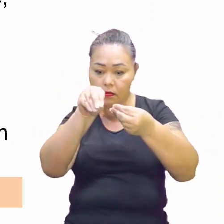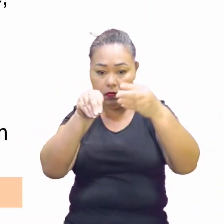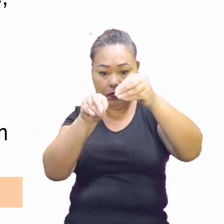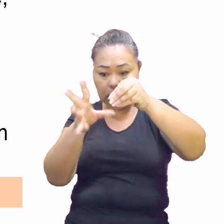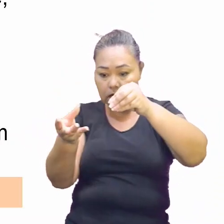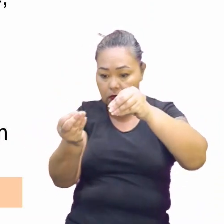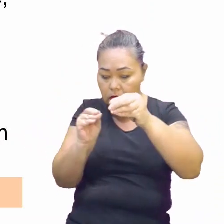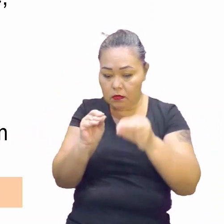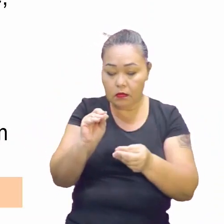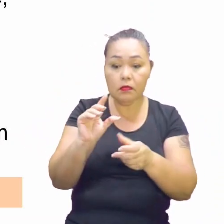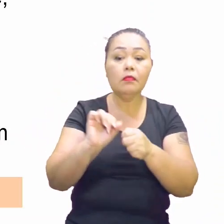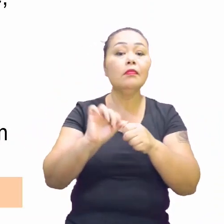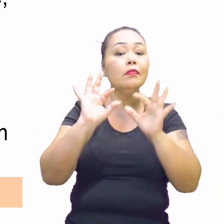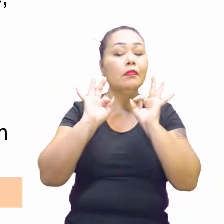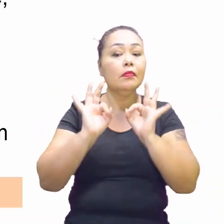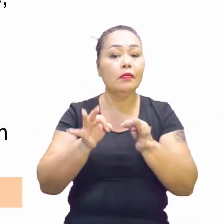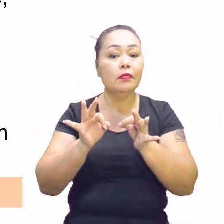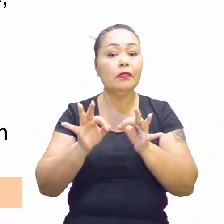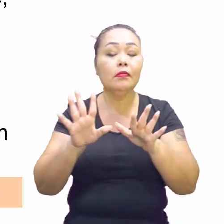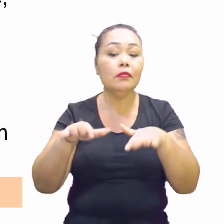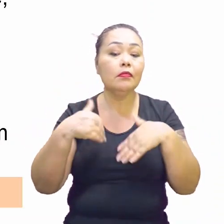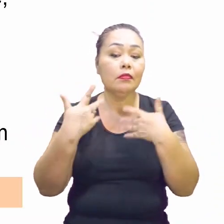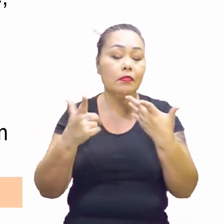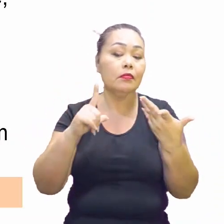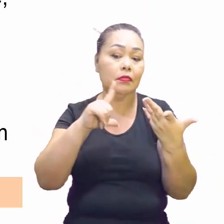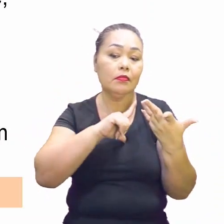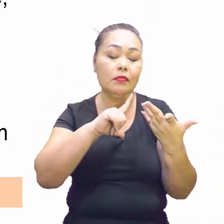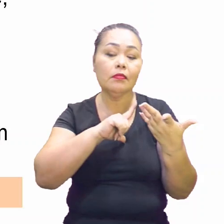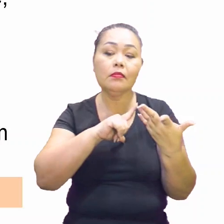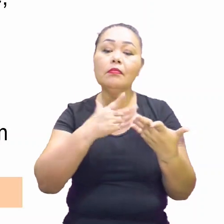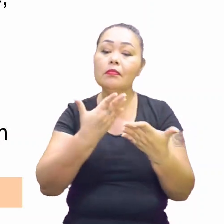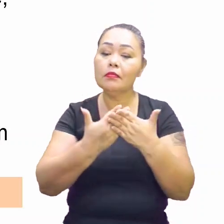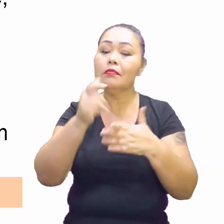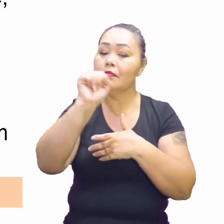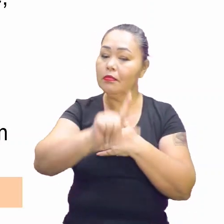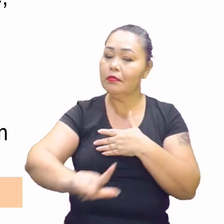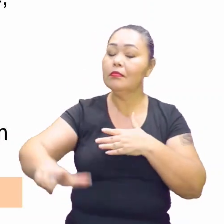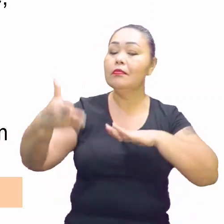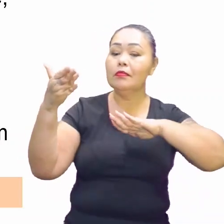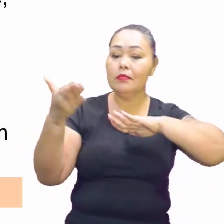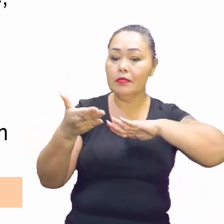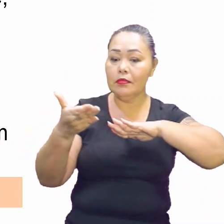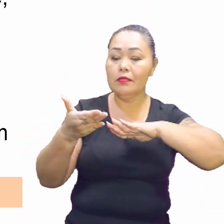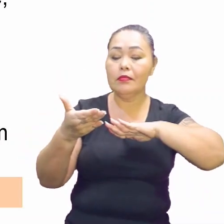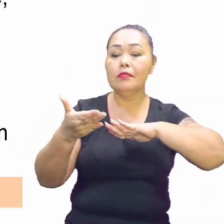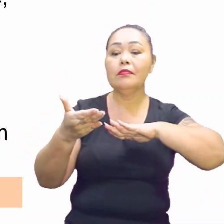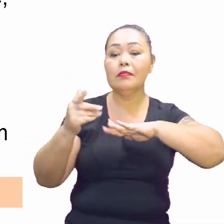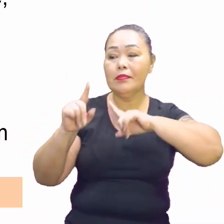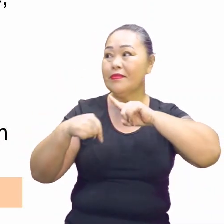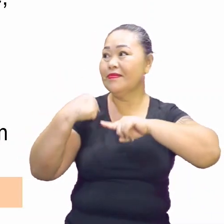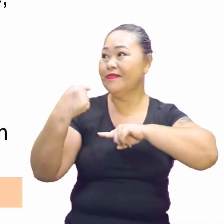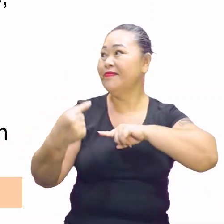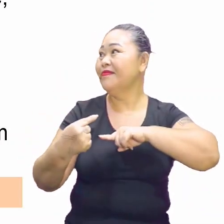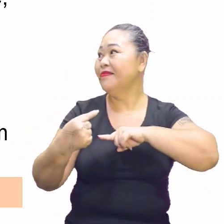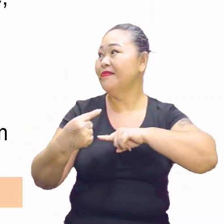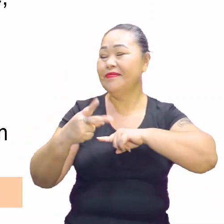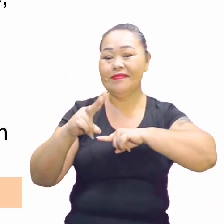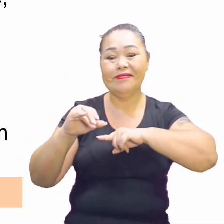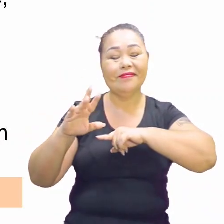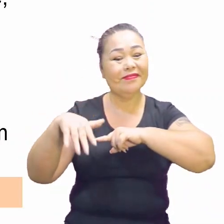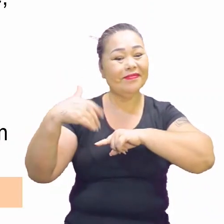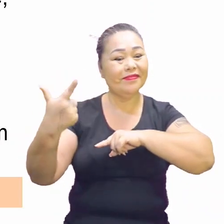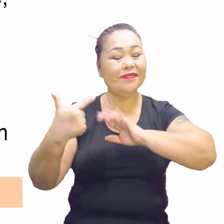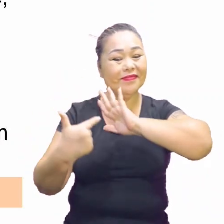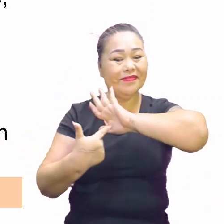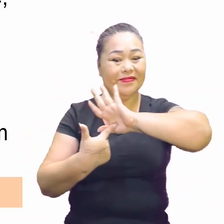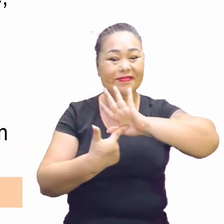o bichinho. Tá certo? Mas vai ter a aula de literatura contemporânea. Isso. Em breve. Vamos chegar lá. A gente